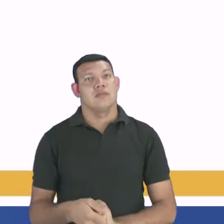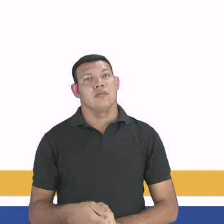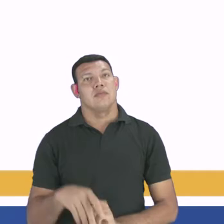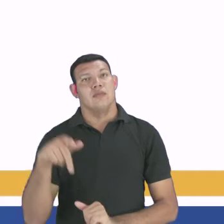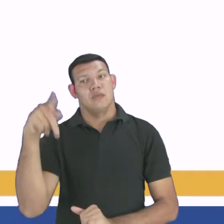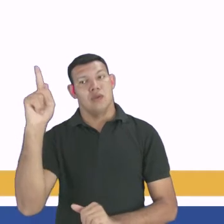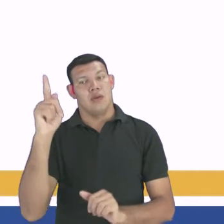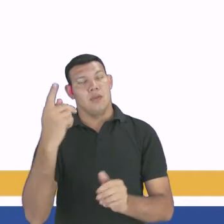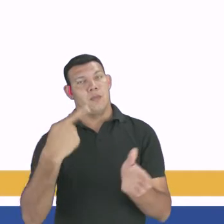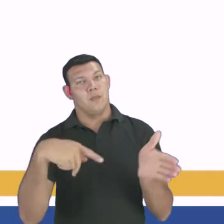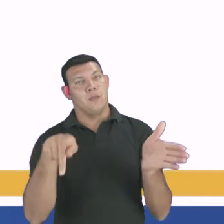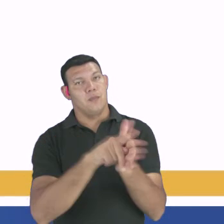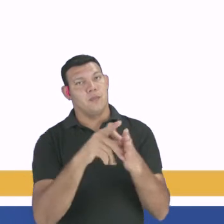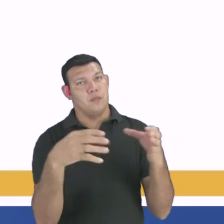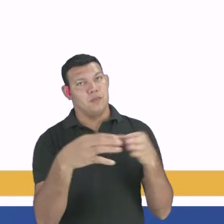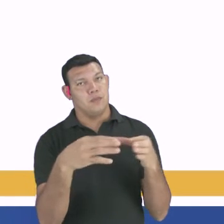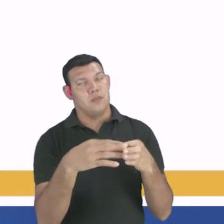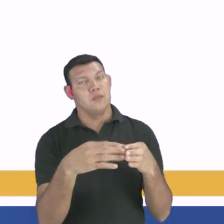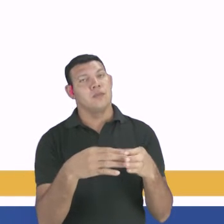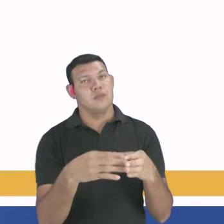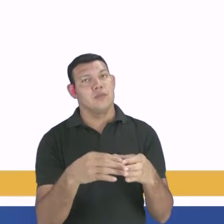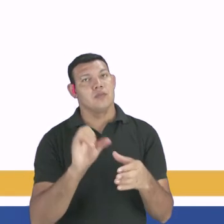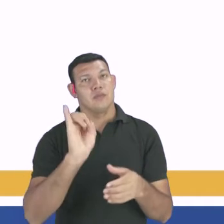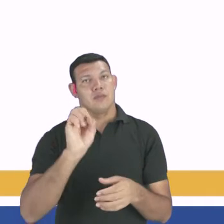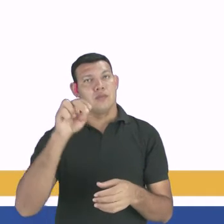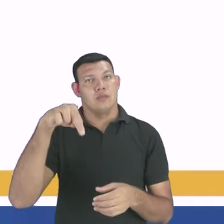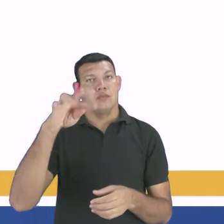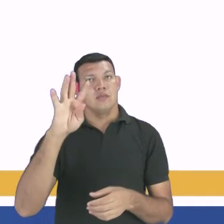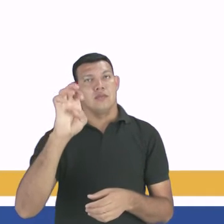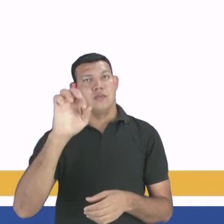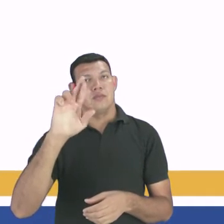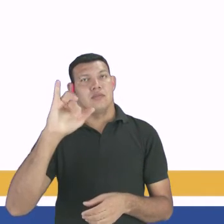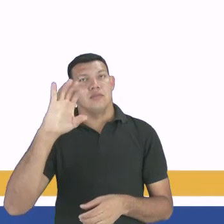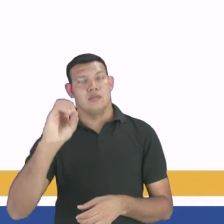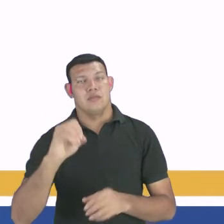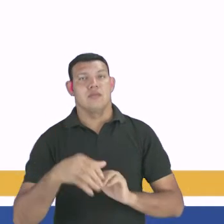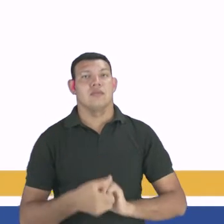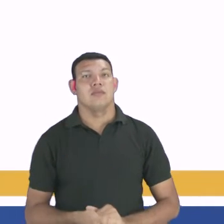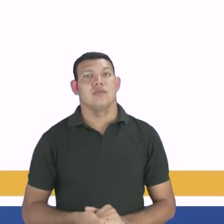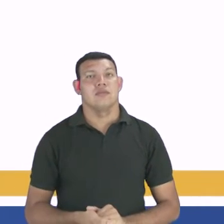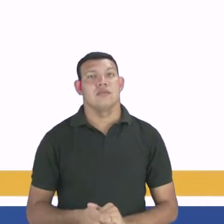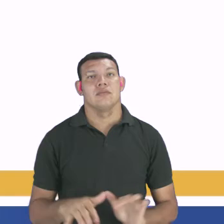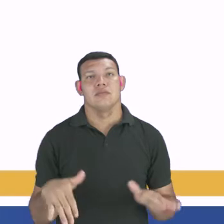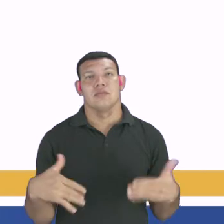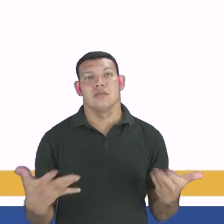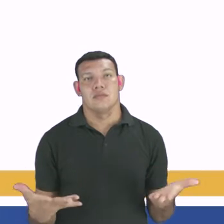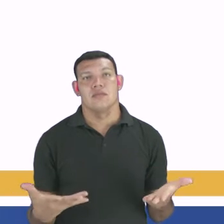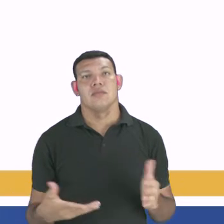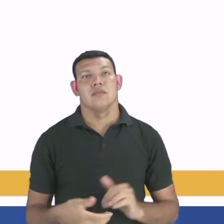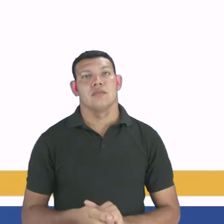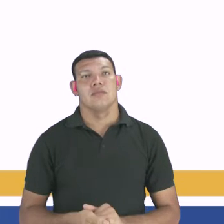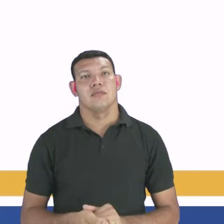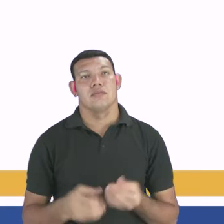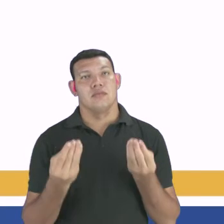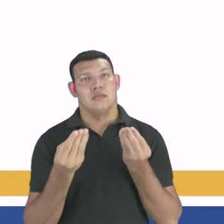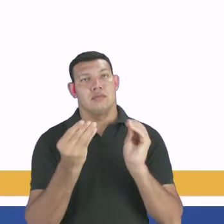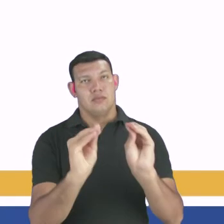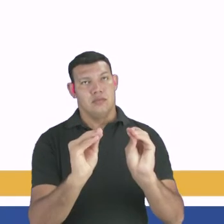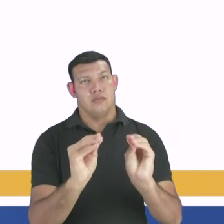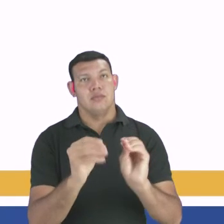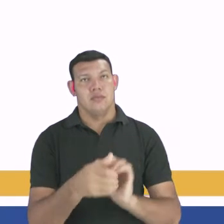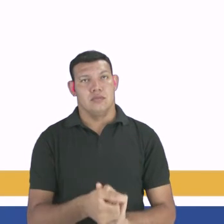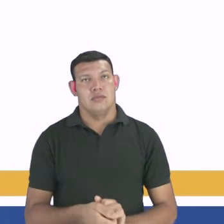números inteiros Então essa característica de 2 Cap vem de ângulos congruentes Ou seja quando eu coloco